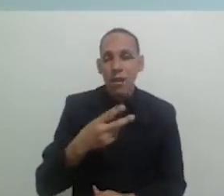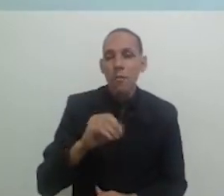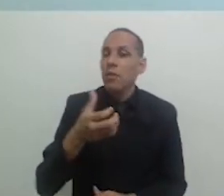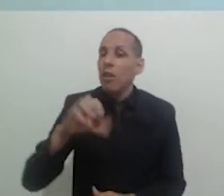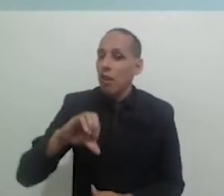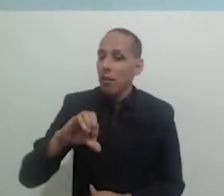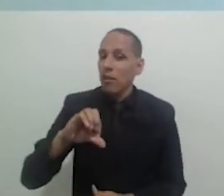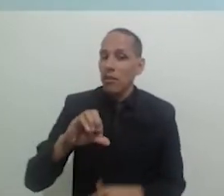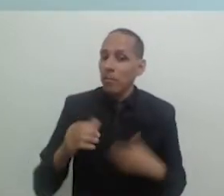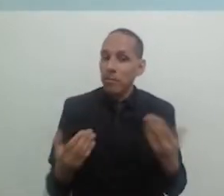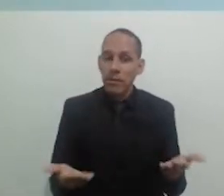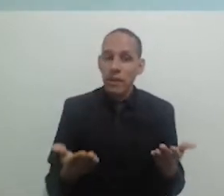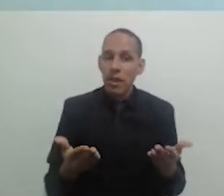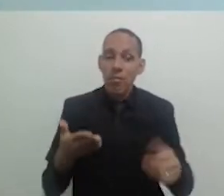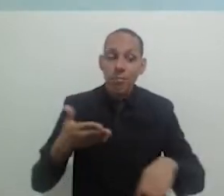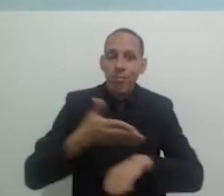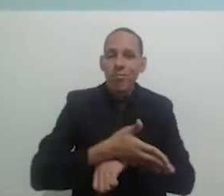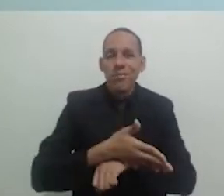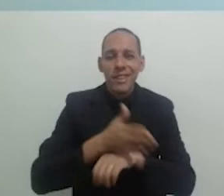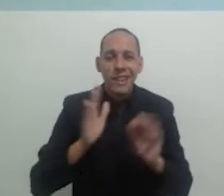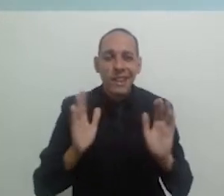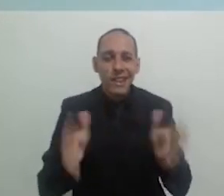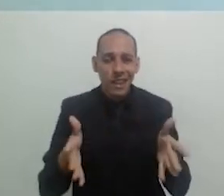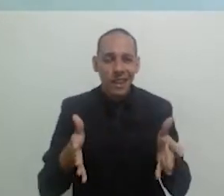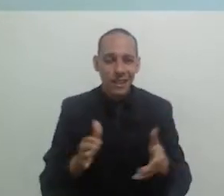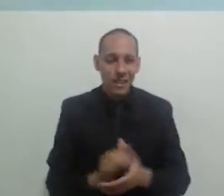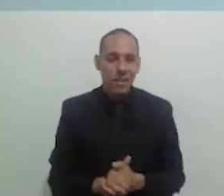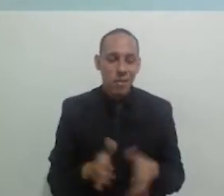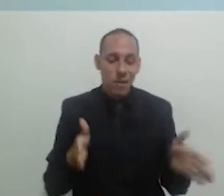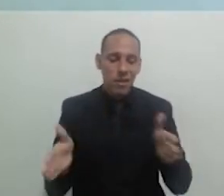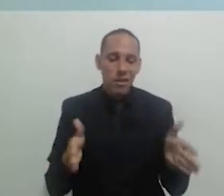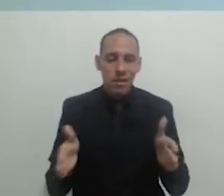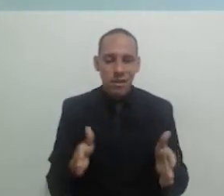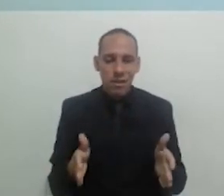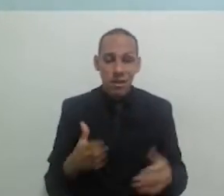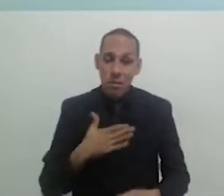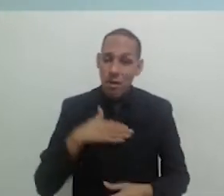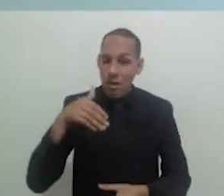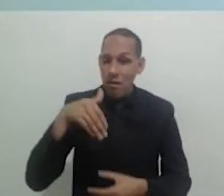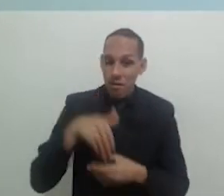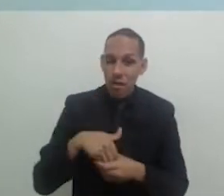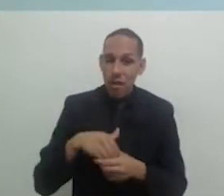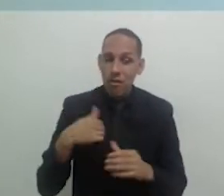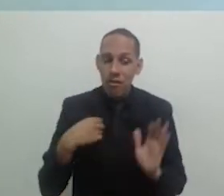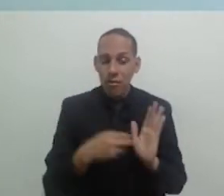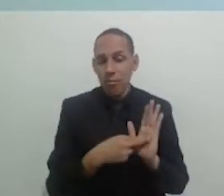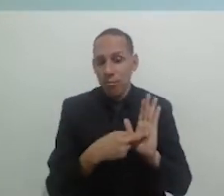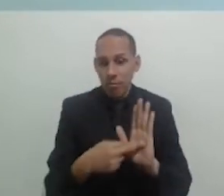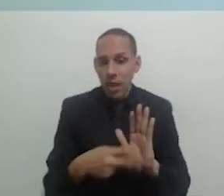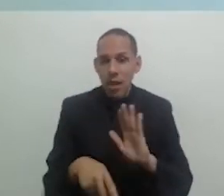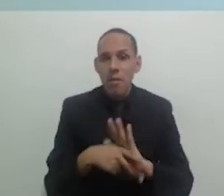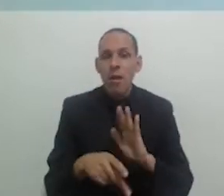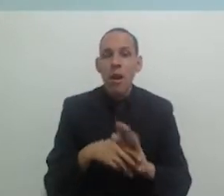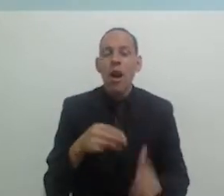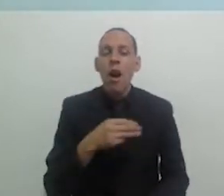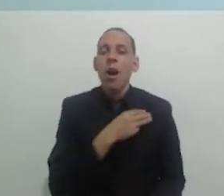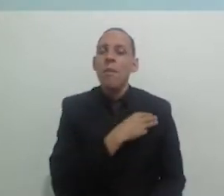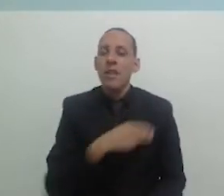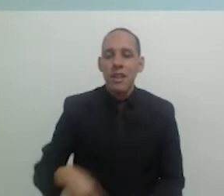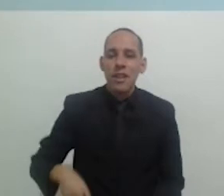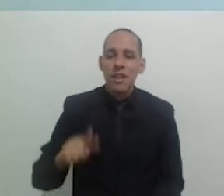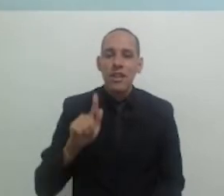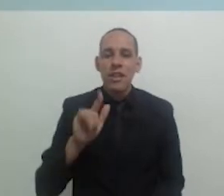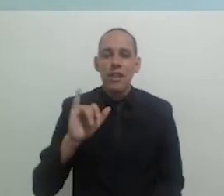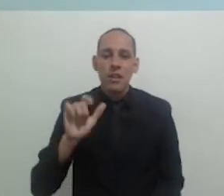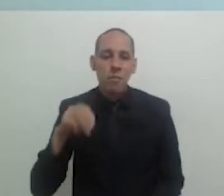já extrapola esse período. No meu voto, eu faço referência a uma decisão do ministro Gilmar Mendes, no STF, em